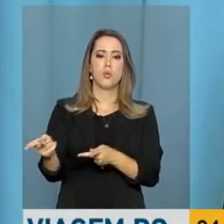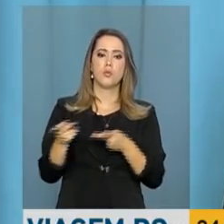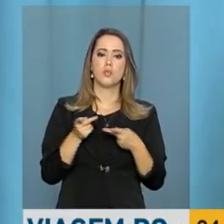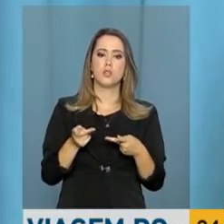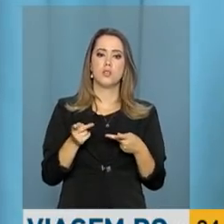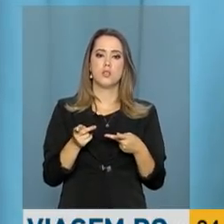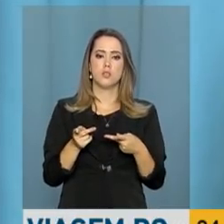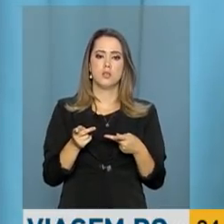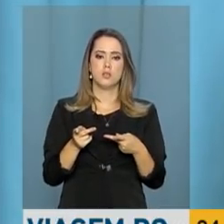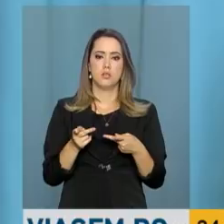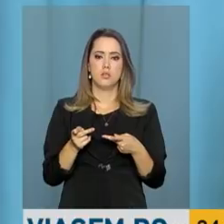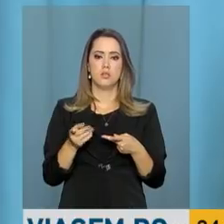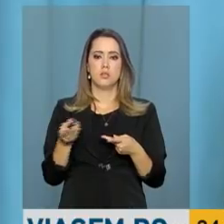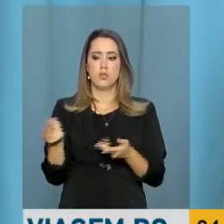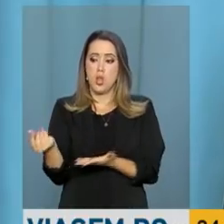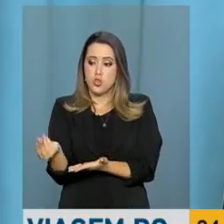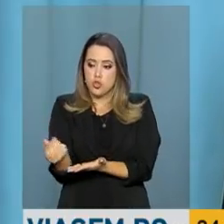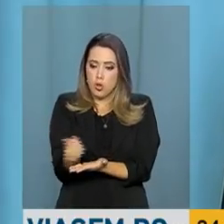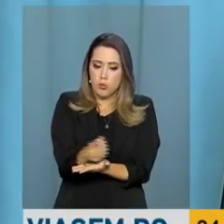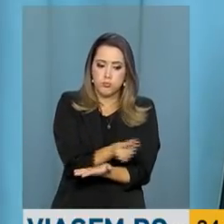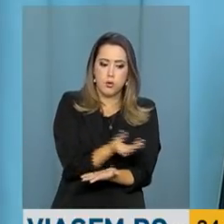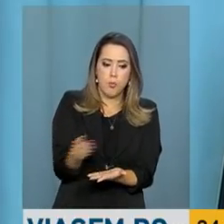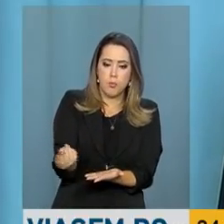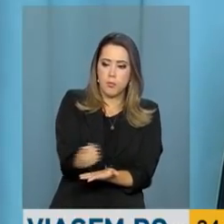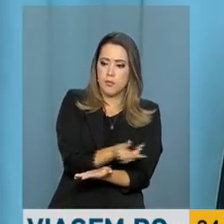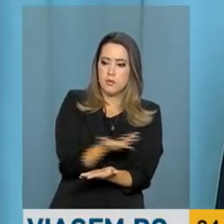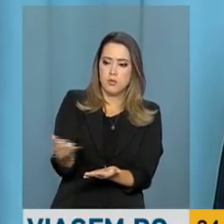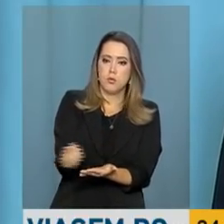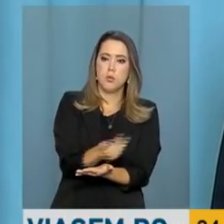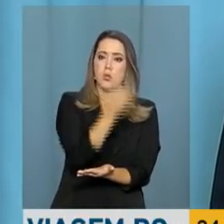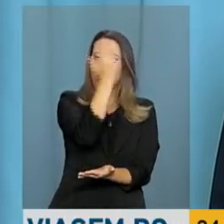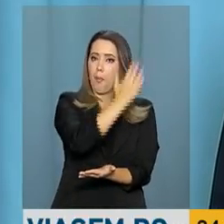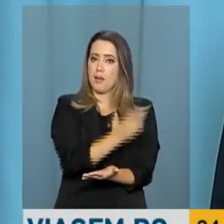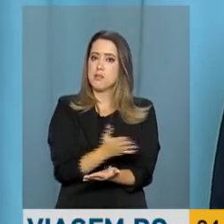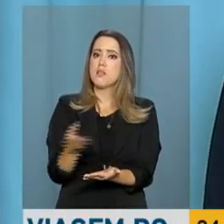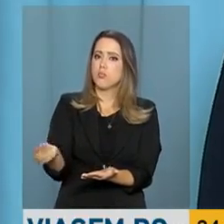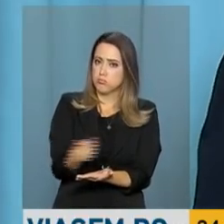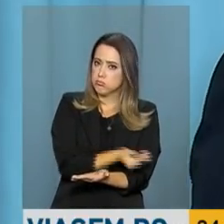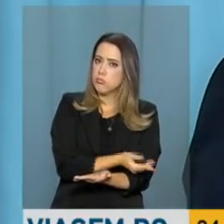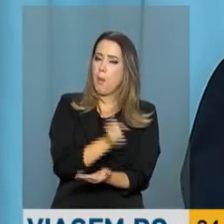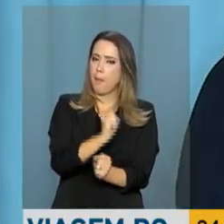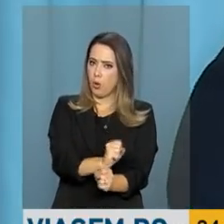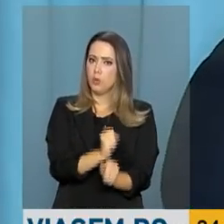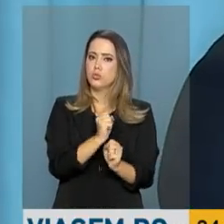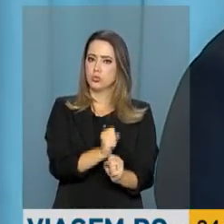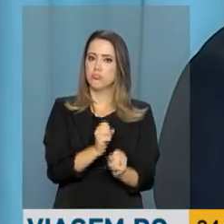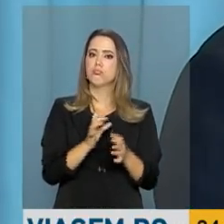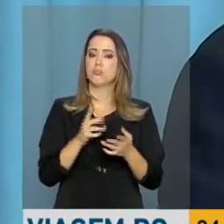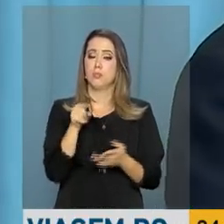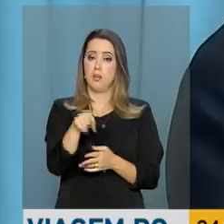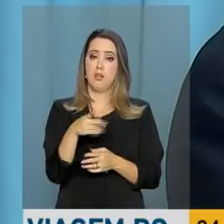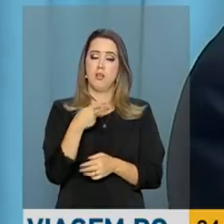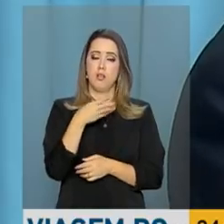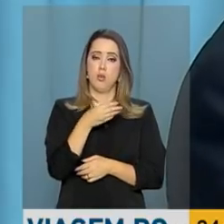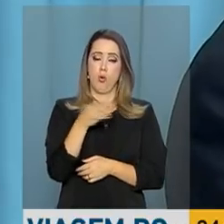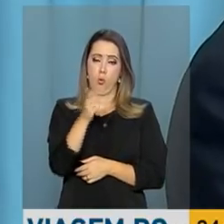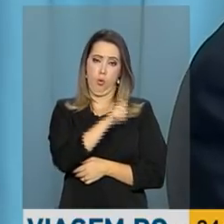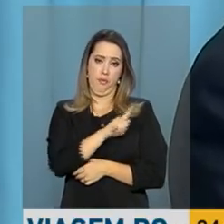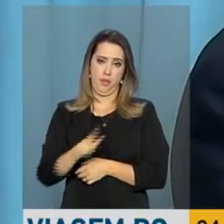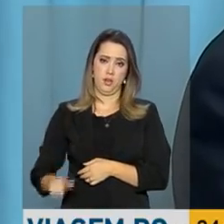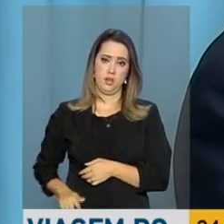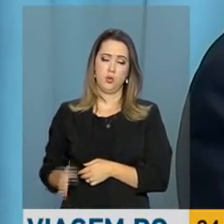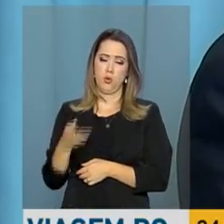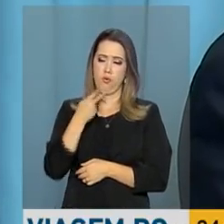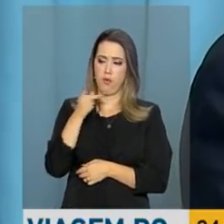convidá-los, né, a investir cada vez mais no Brasil. O embaixador Jaguaribe me conta que aquele encontro